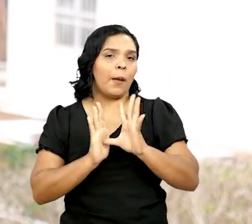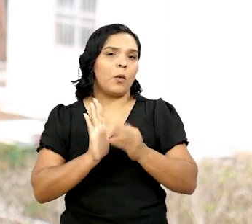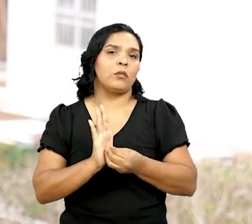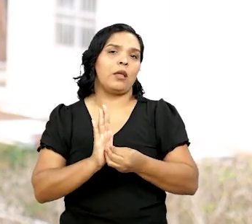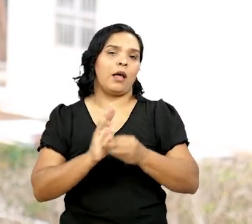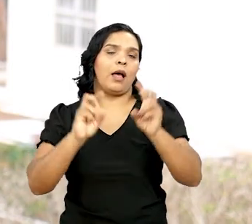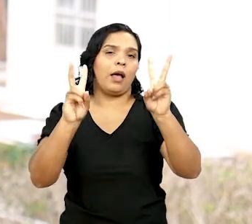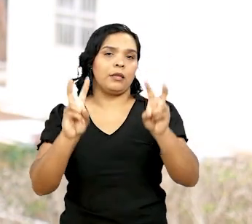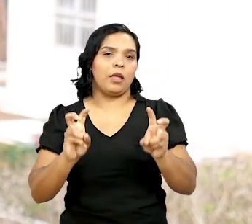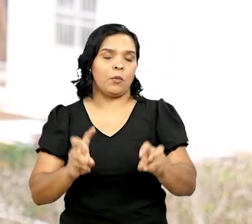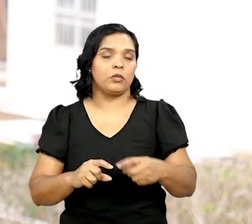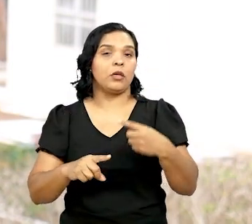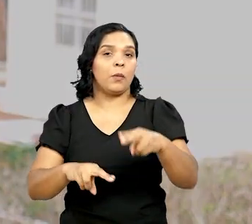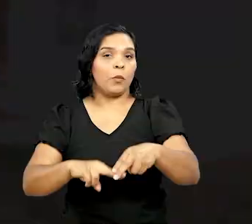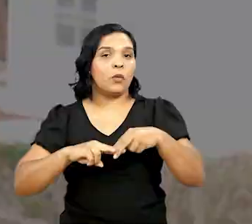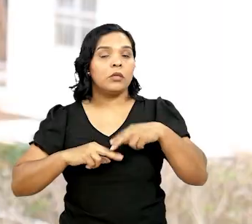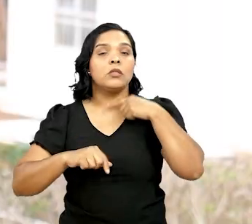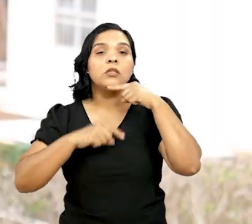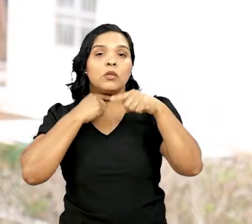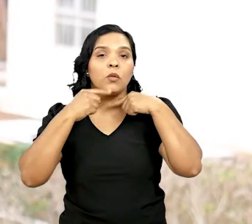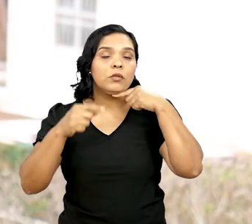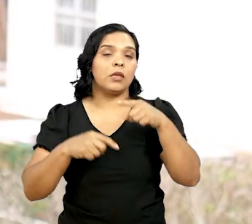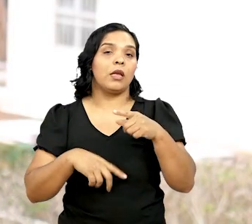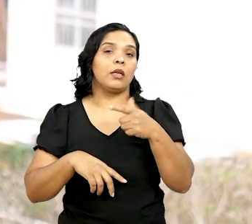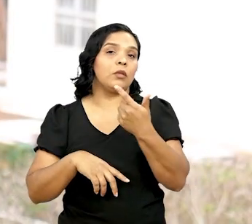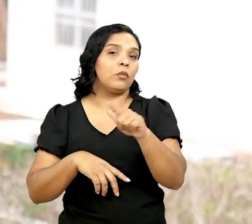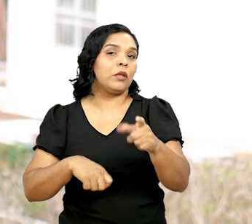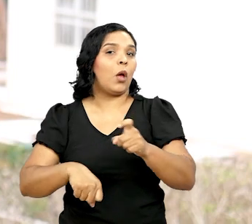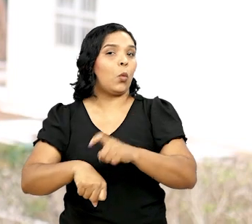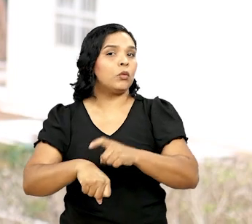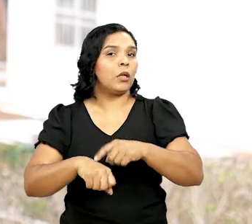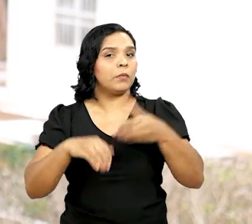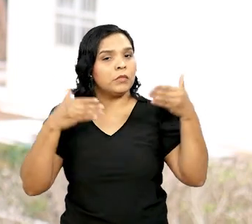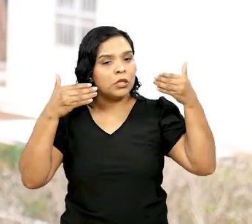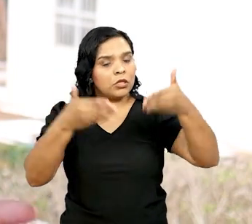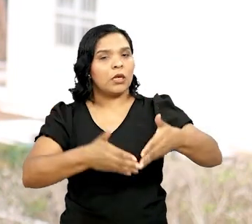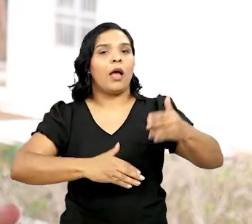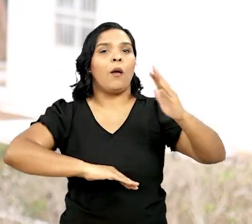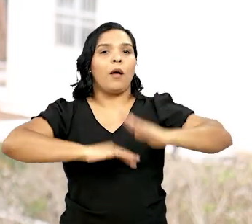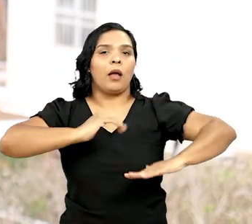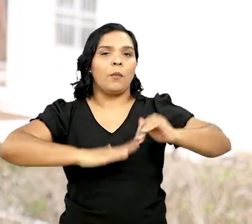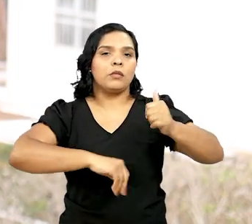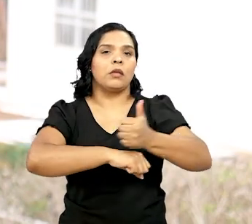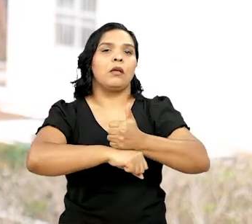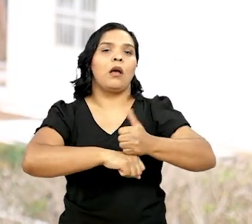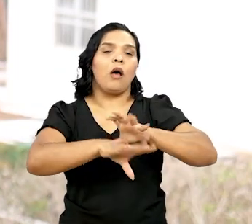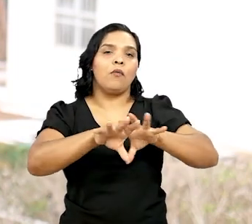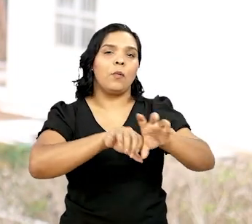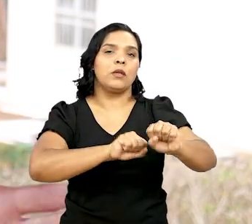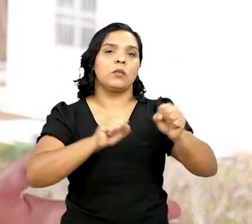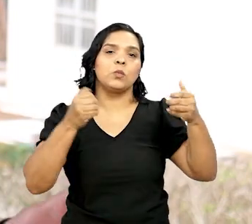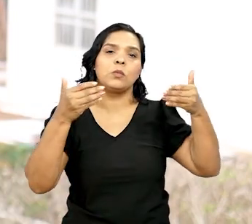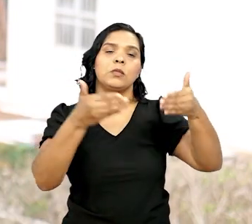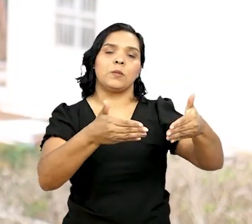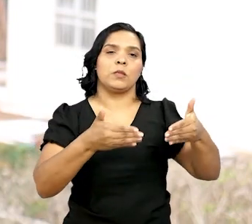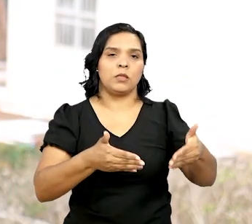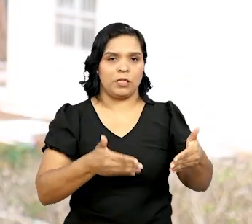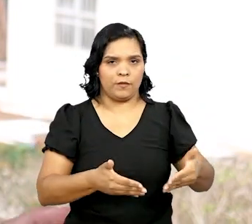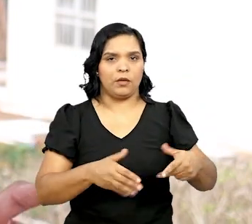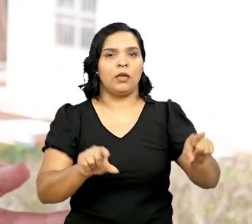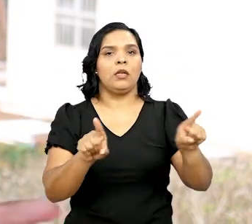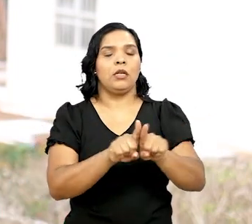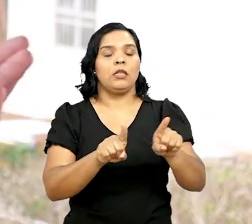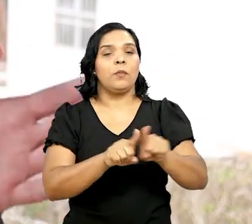possam, inclusive, abordar sobre a temática. Por isso que não conseguem, inclusive, ter um tempo para poder se dedicar a uma capacitação, a uma formação